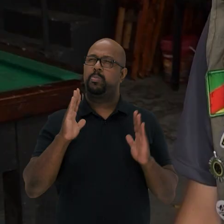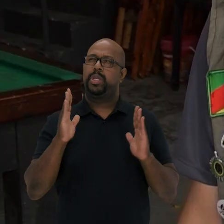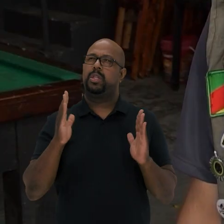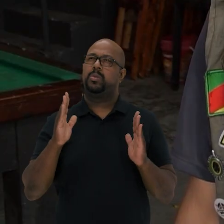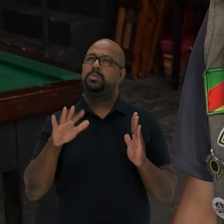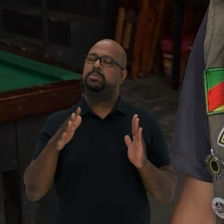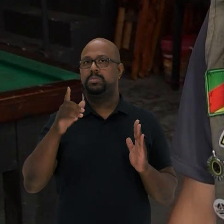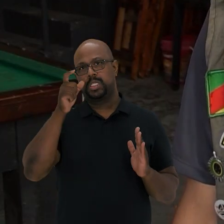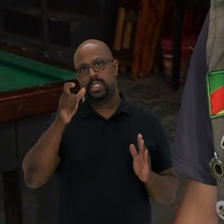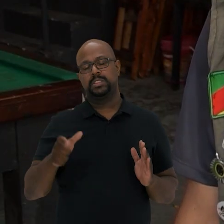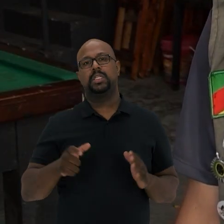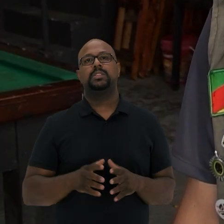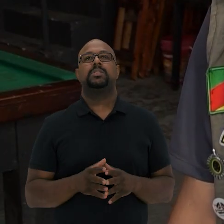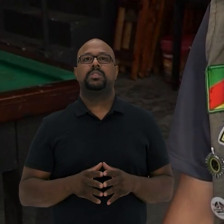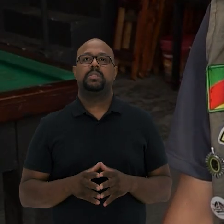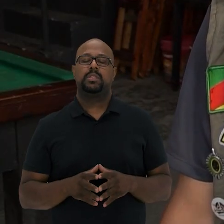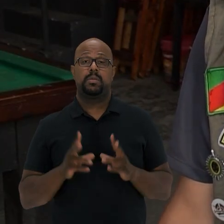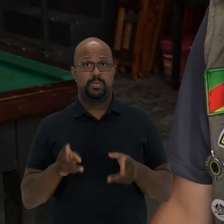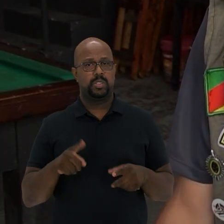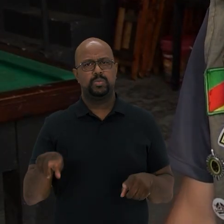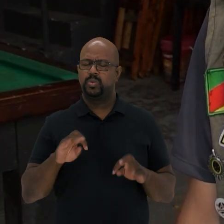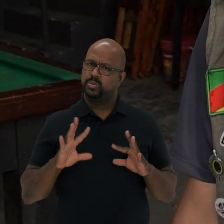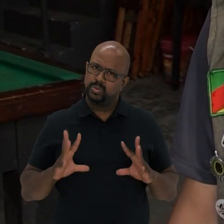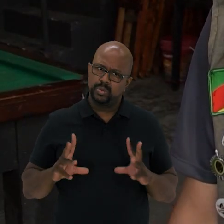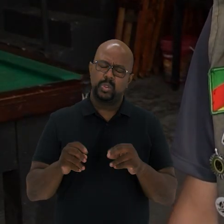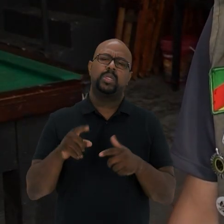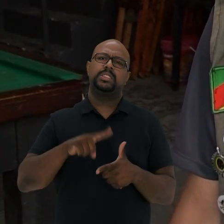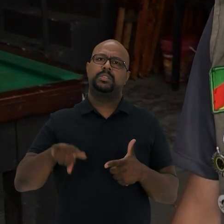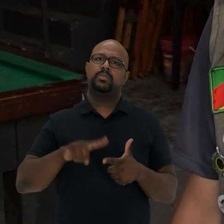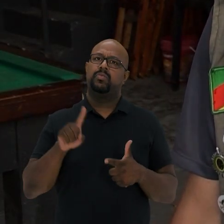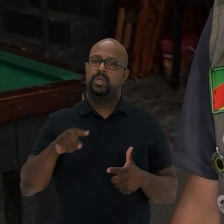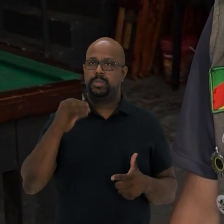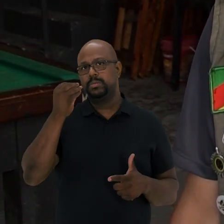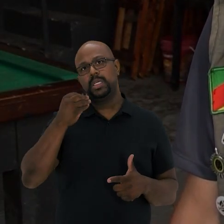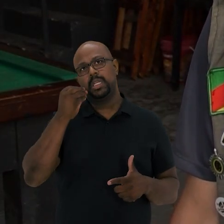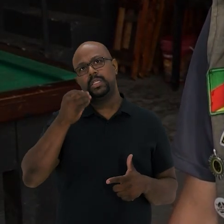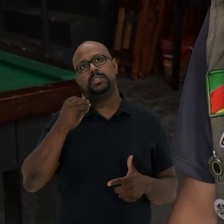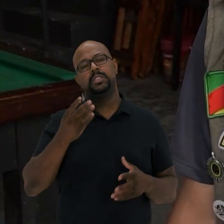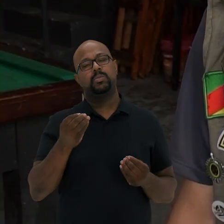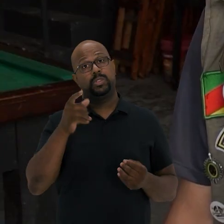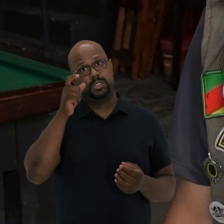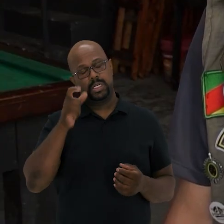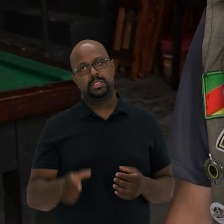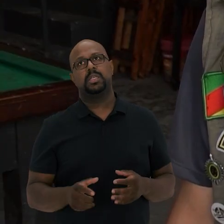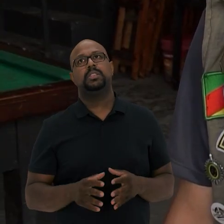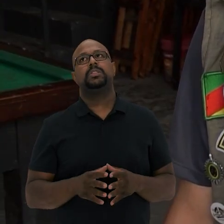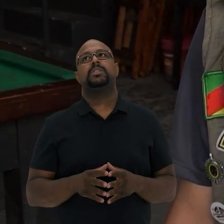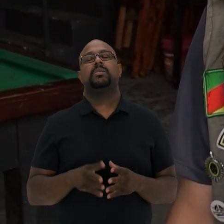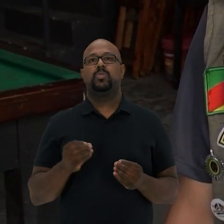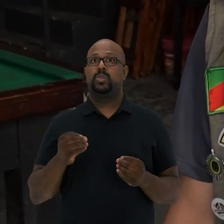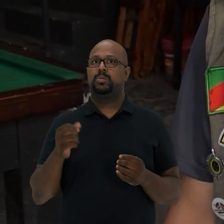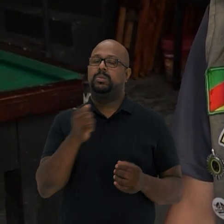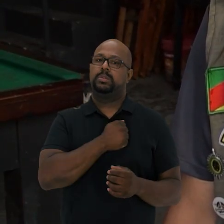um período interessante. Mesmo com todos esses empecilhos, foi uma experiência muito